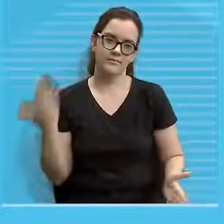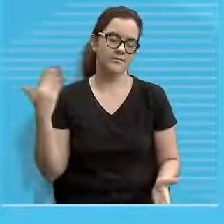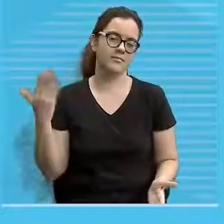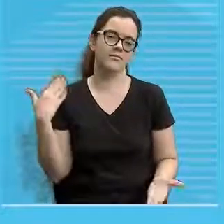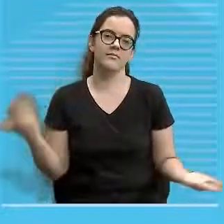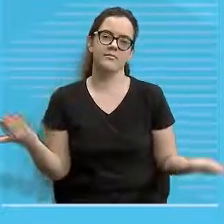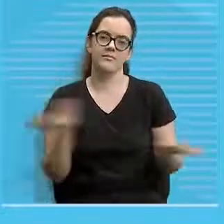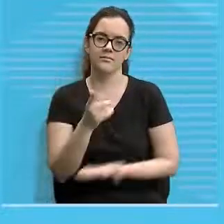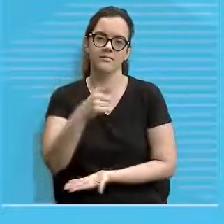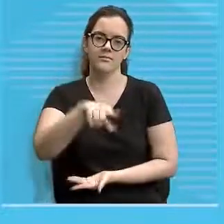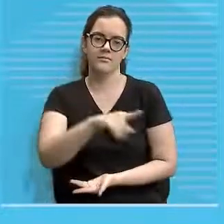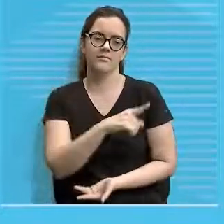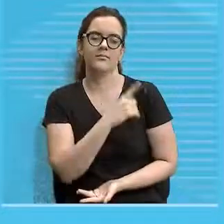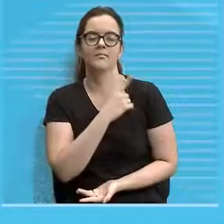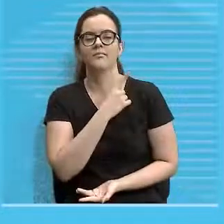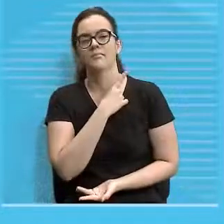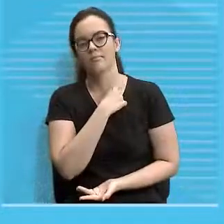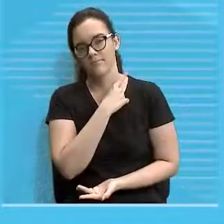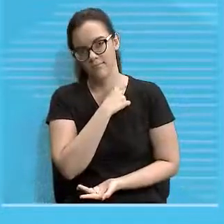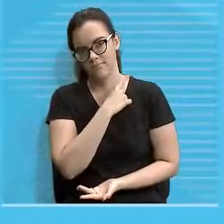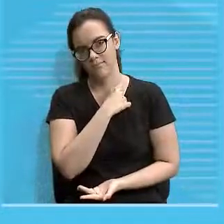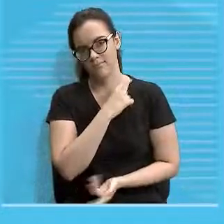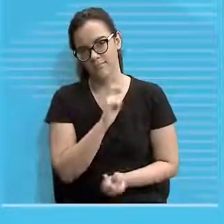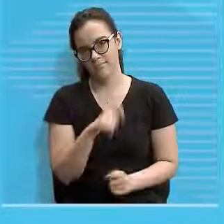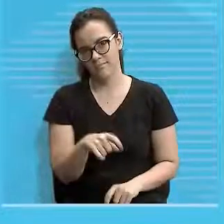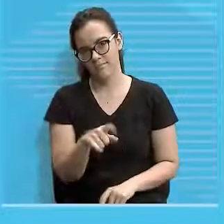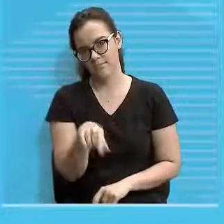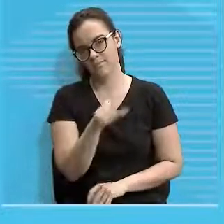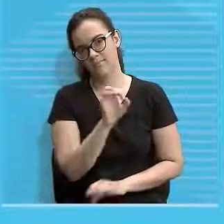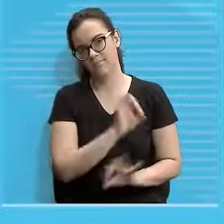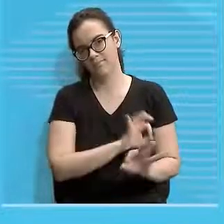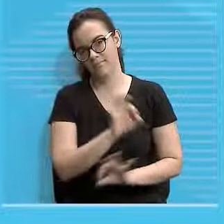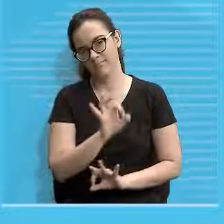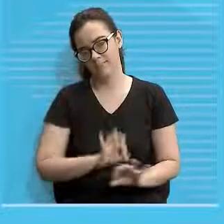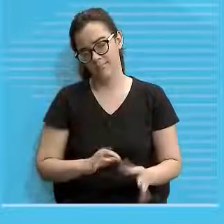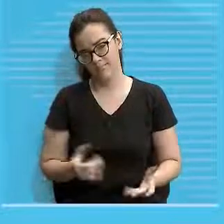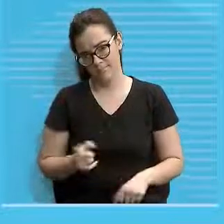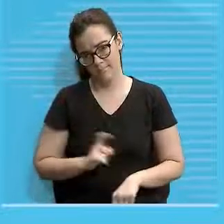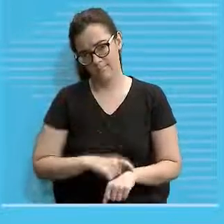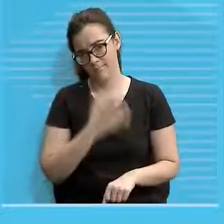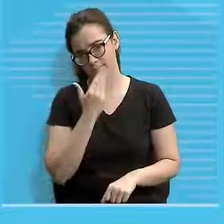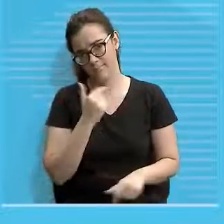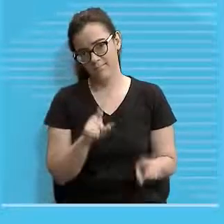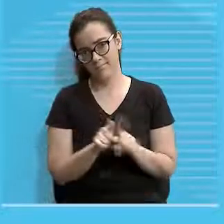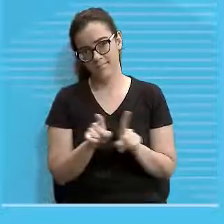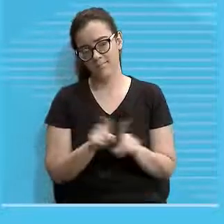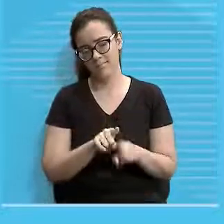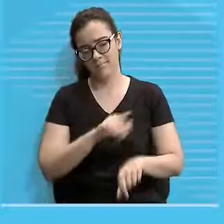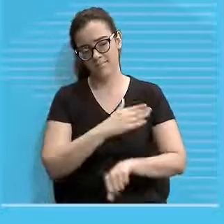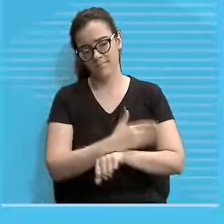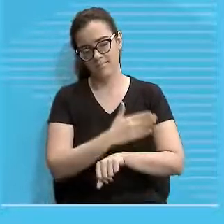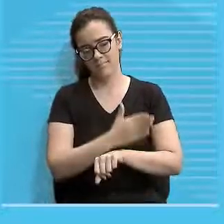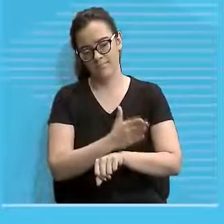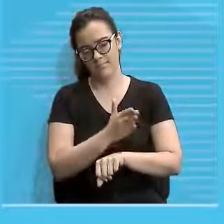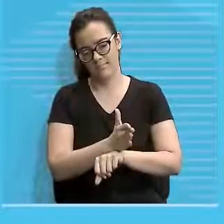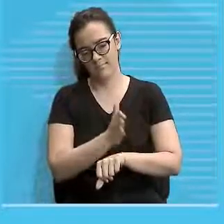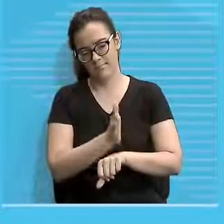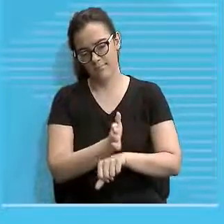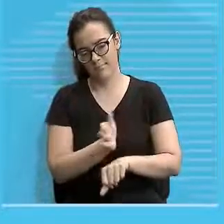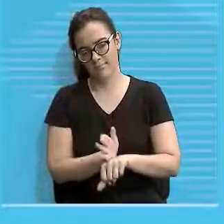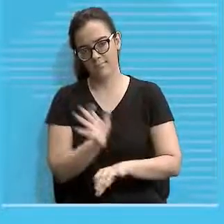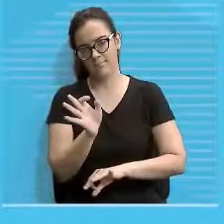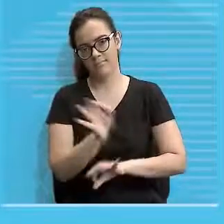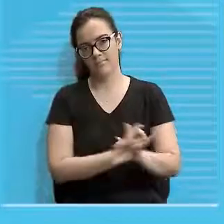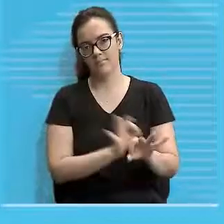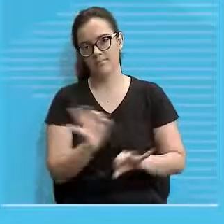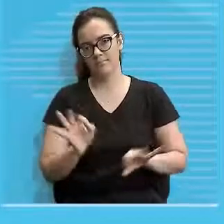essa capacidade também de se organizar, de organizar o seu tempo, de ter uma disciplina com as coisas